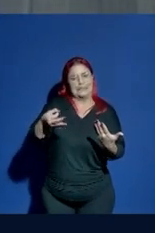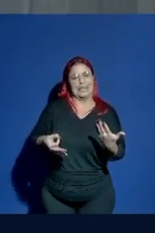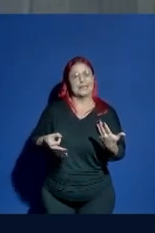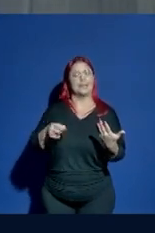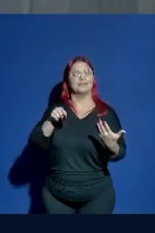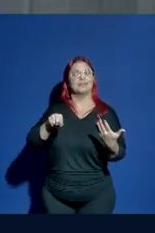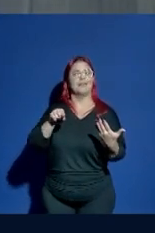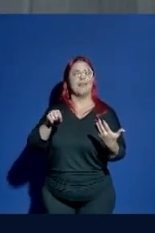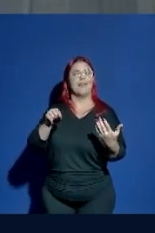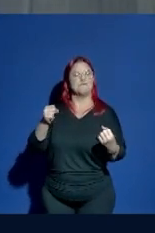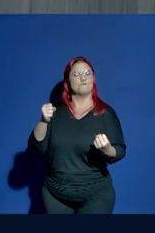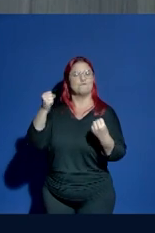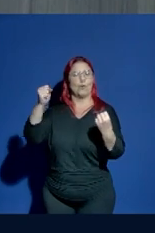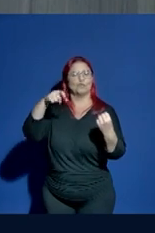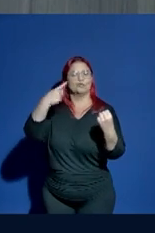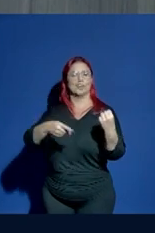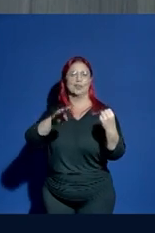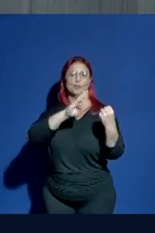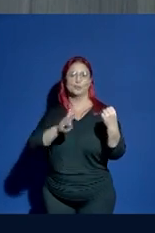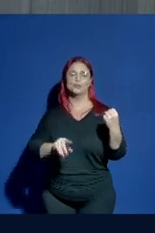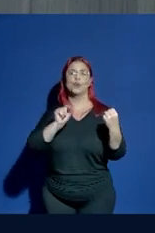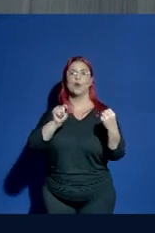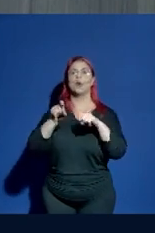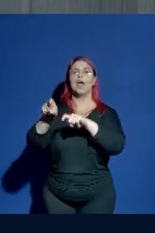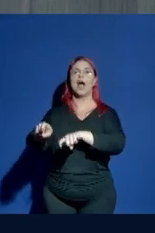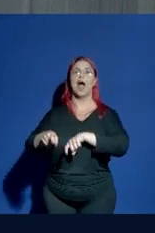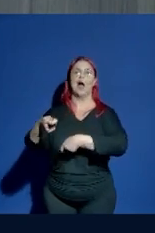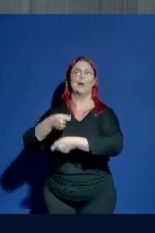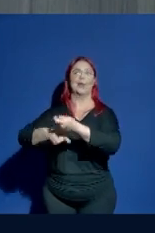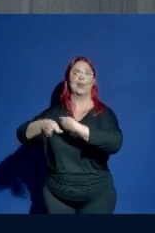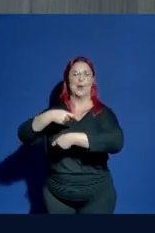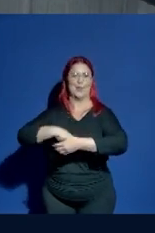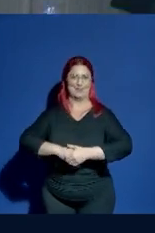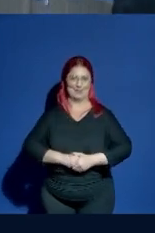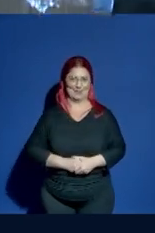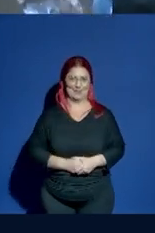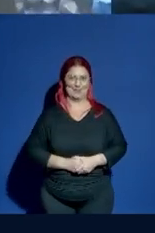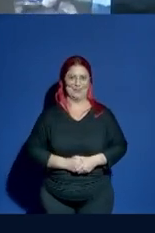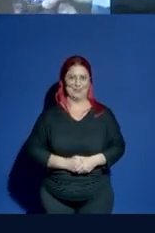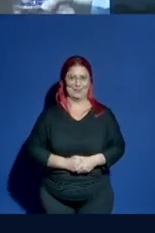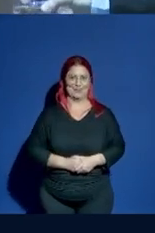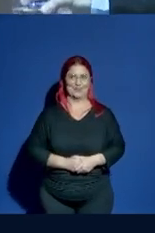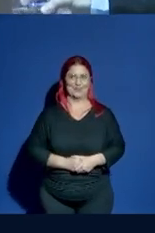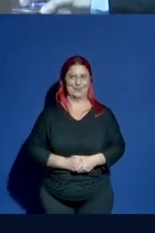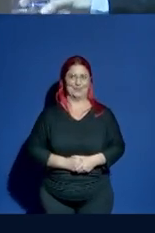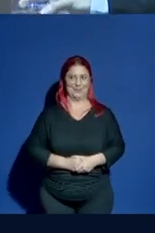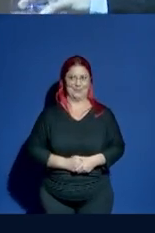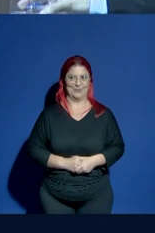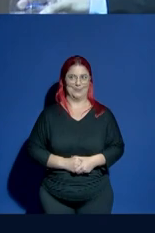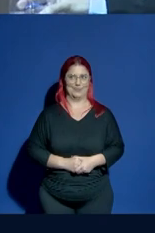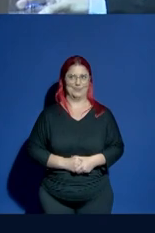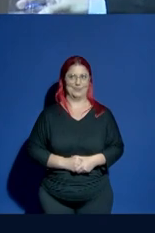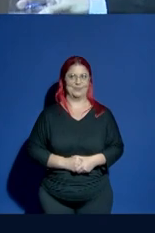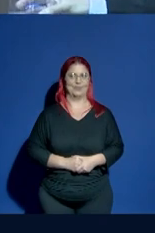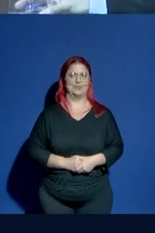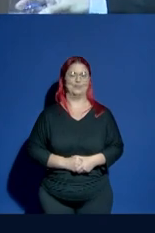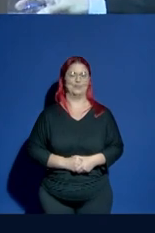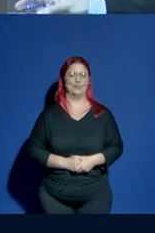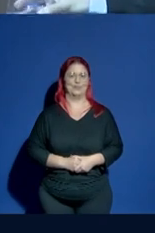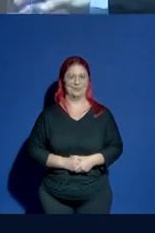das grandes potencialidades do Brasil que é o nosso agronegócio é insano não